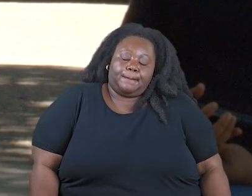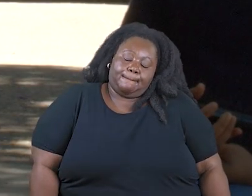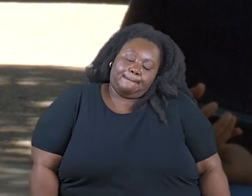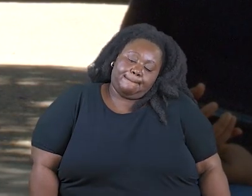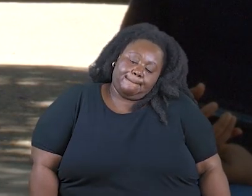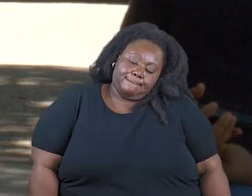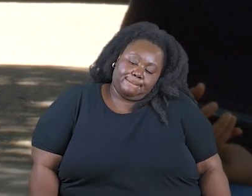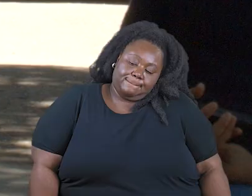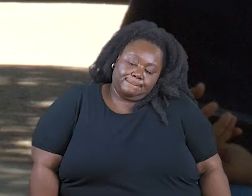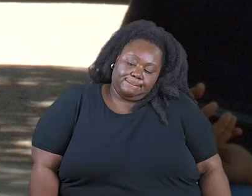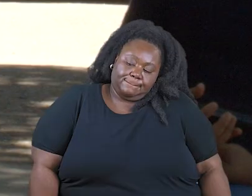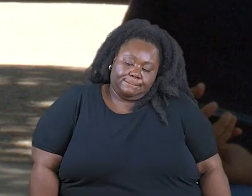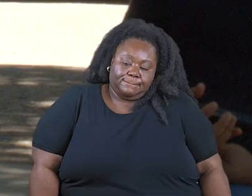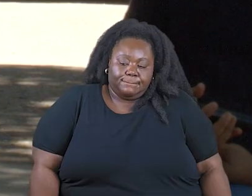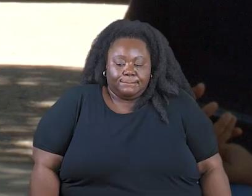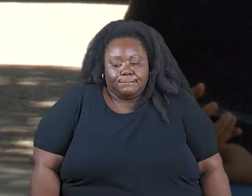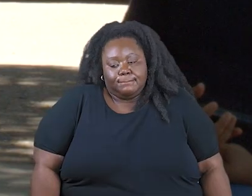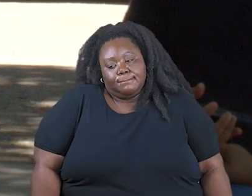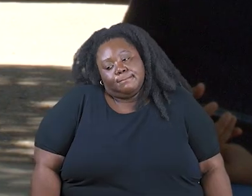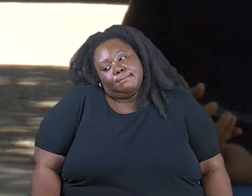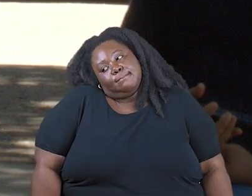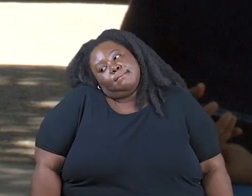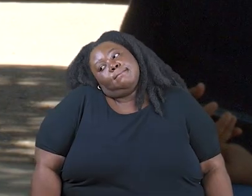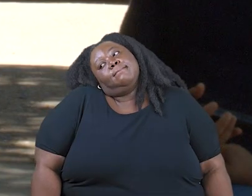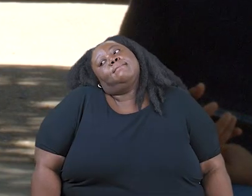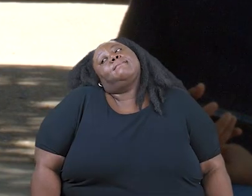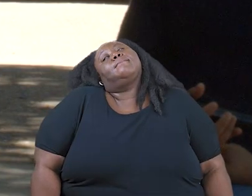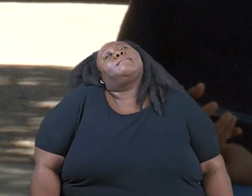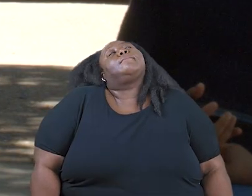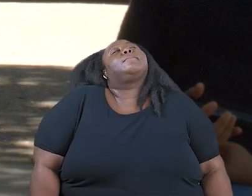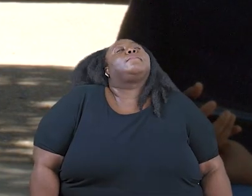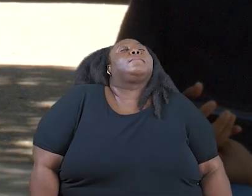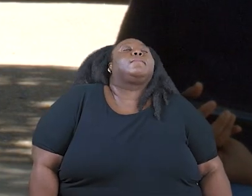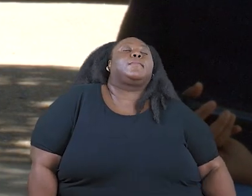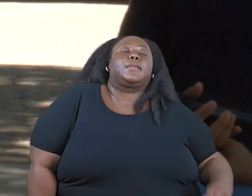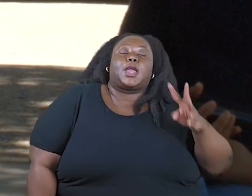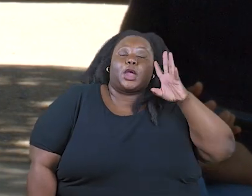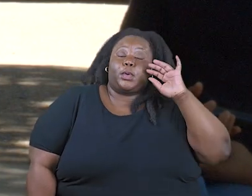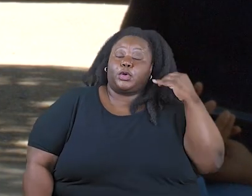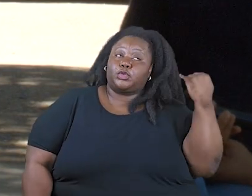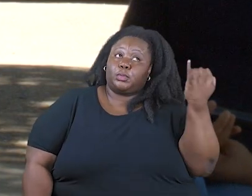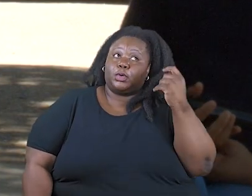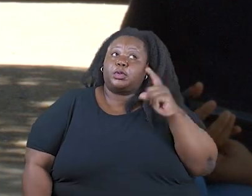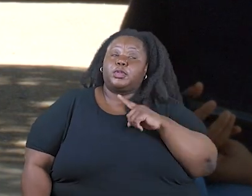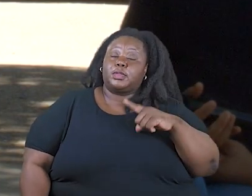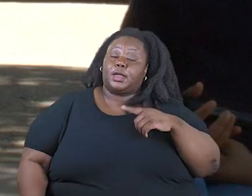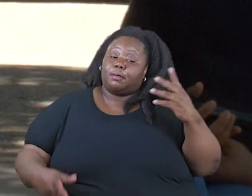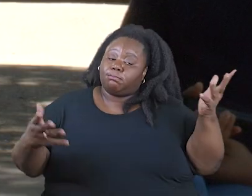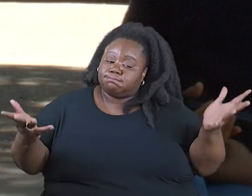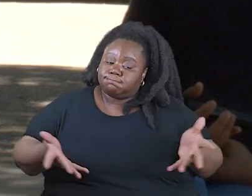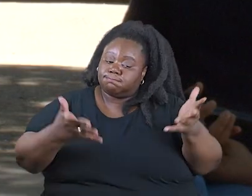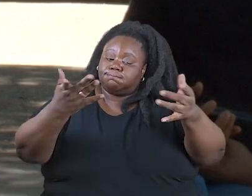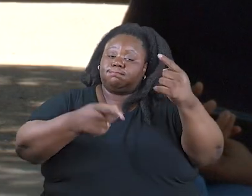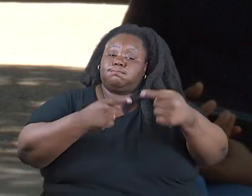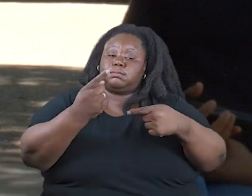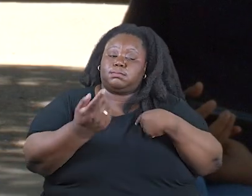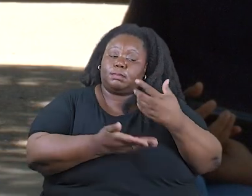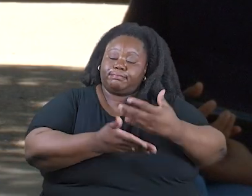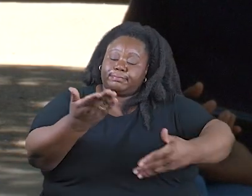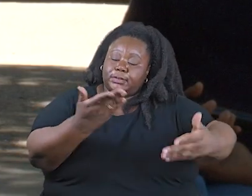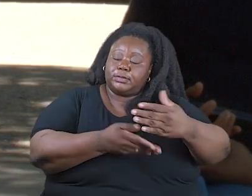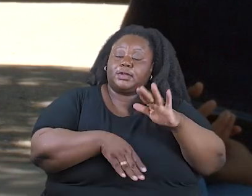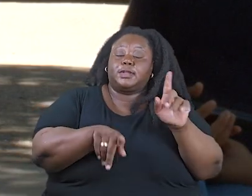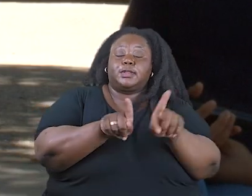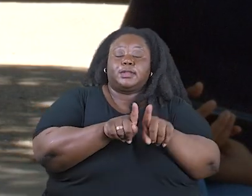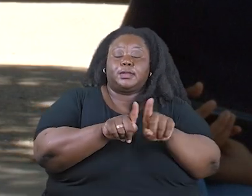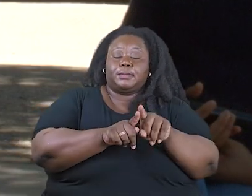Eu acho que seria importante ter uma política de fomento à produção e uma política de fomento à circulação